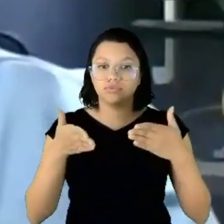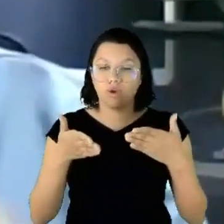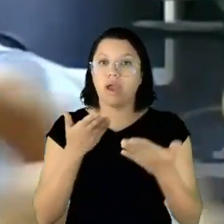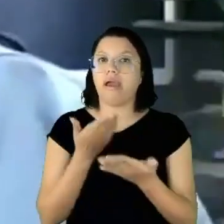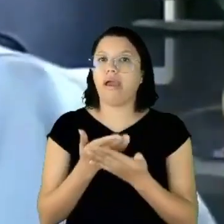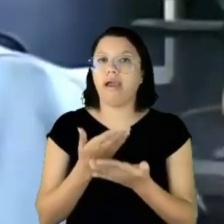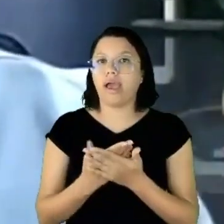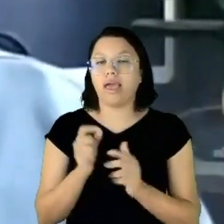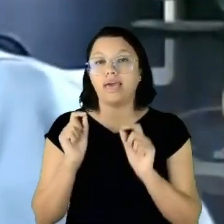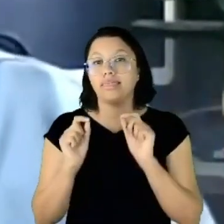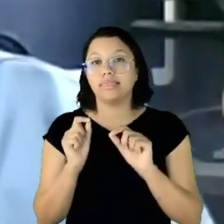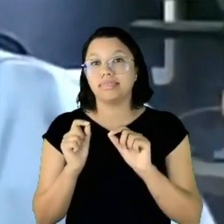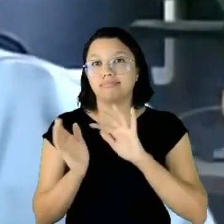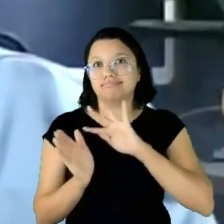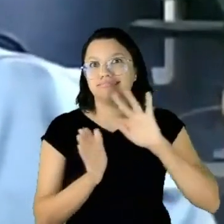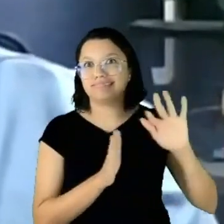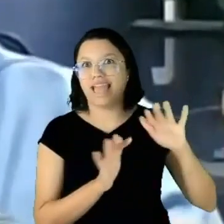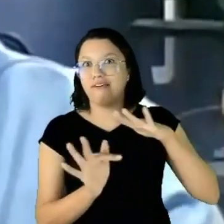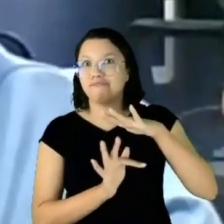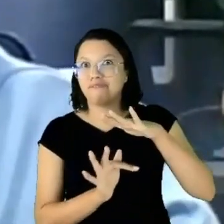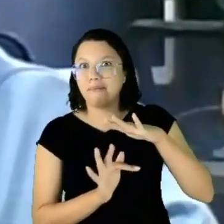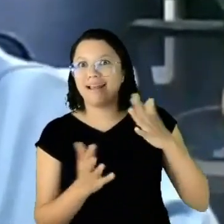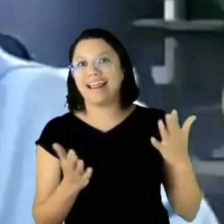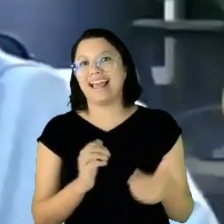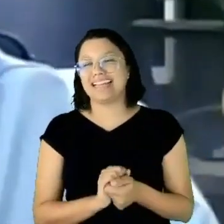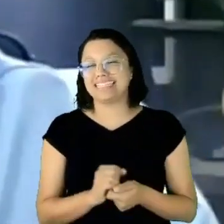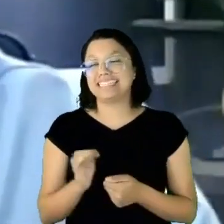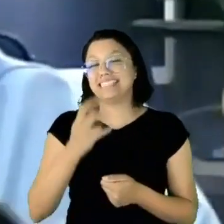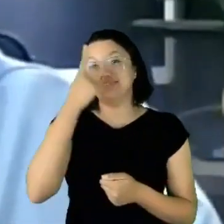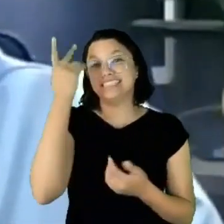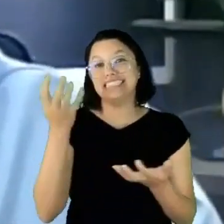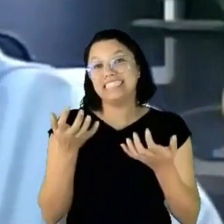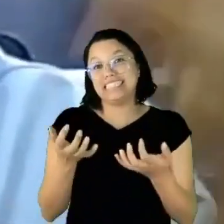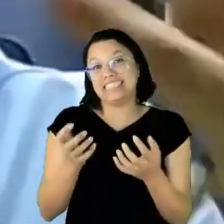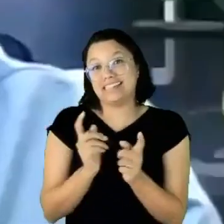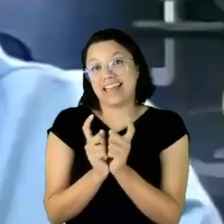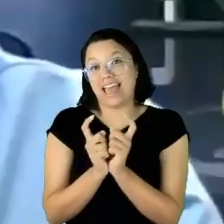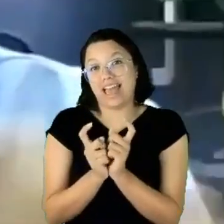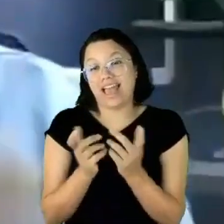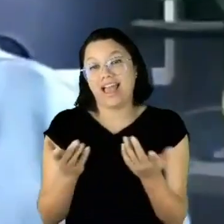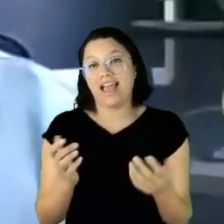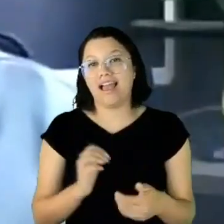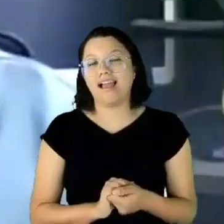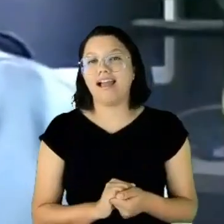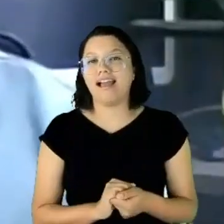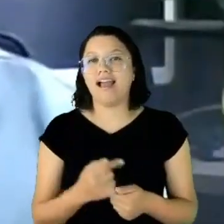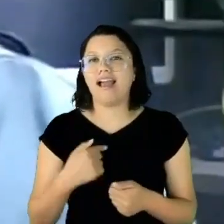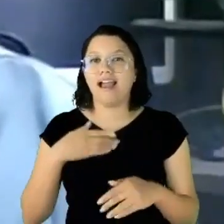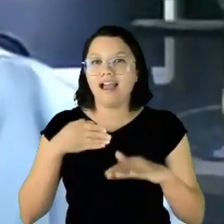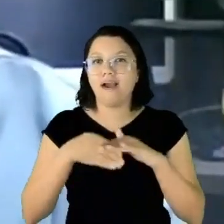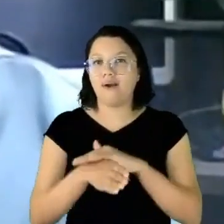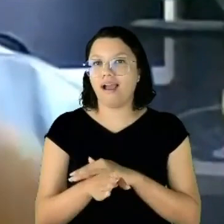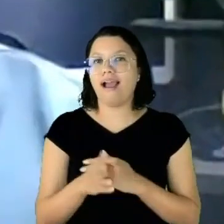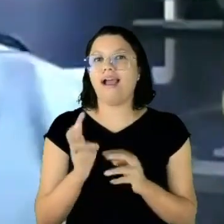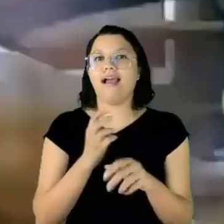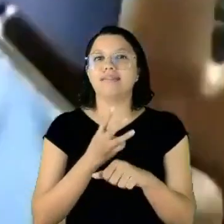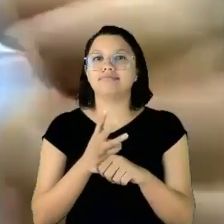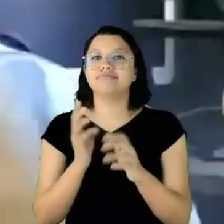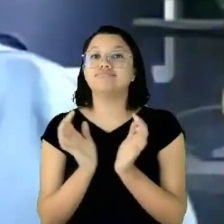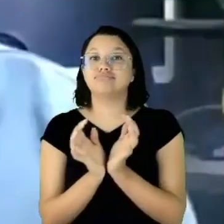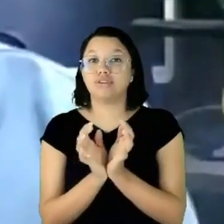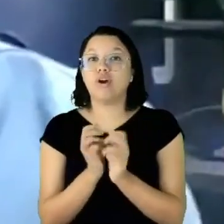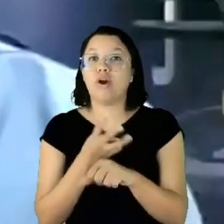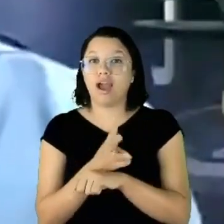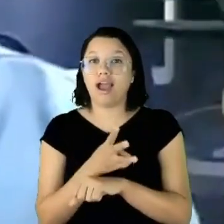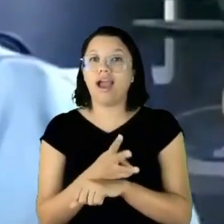acadêmica do que formal do tribunal se alguém tiver essa ideia e quiser administrar eu entro no grupo e vou lá